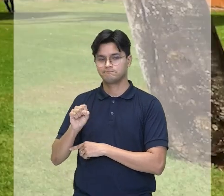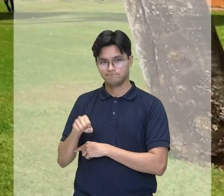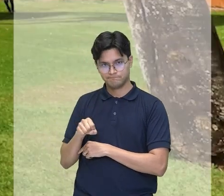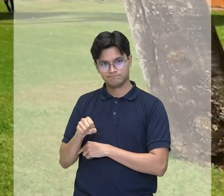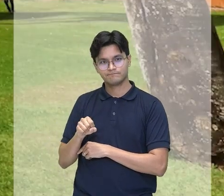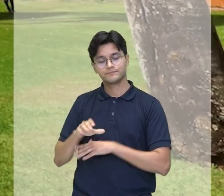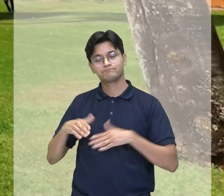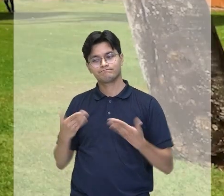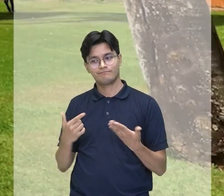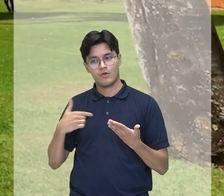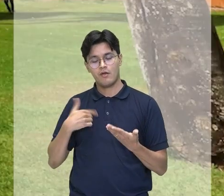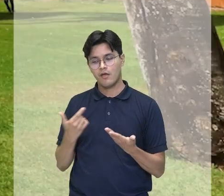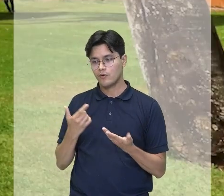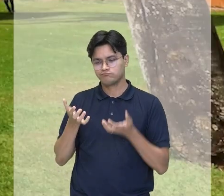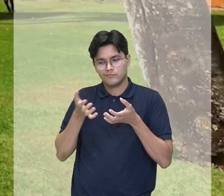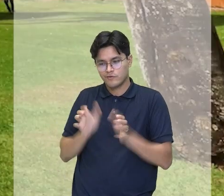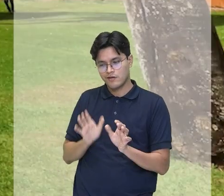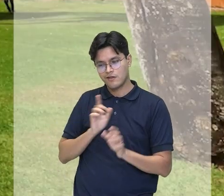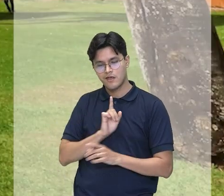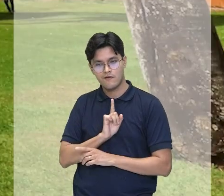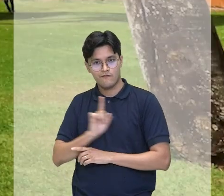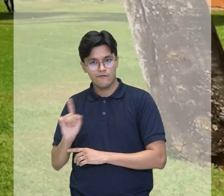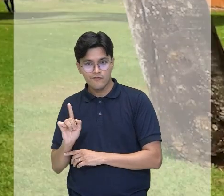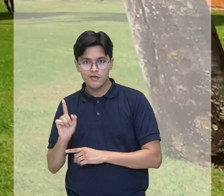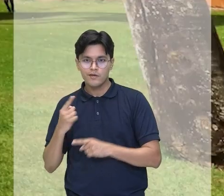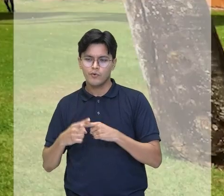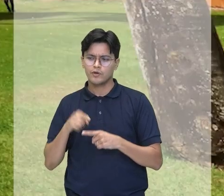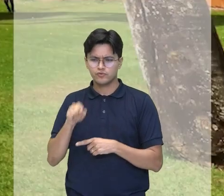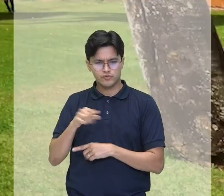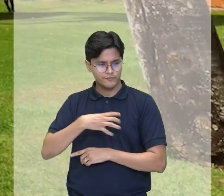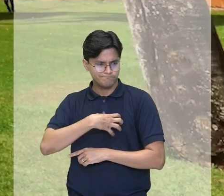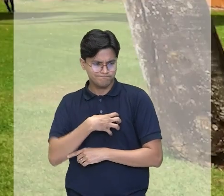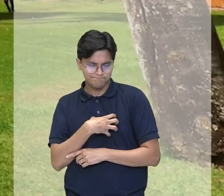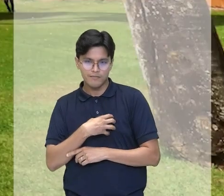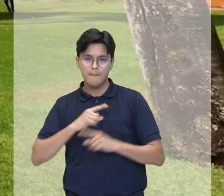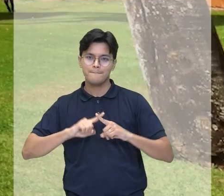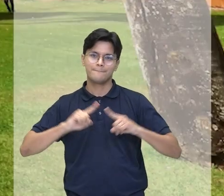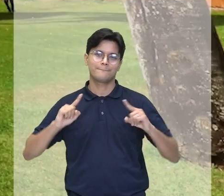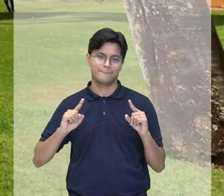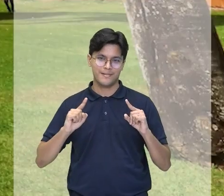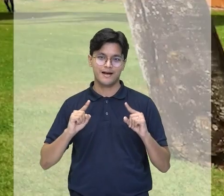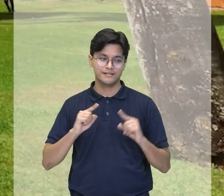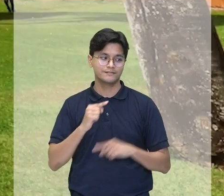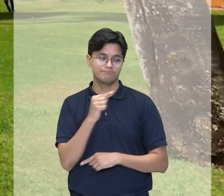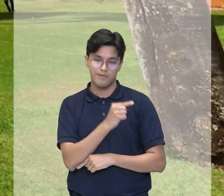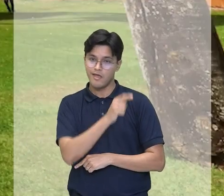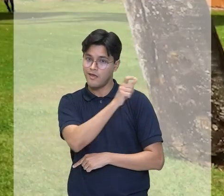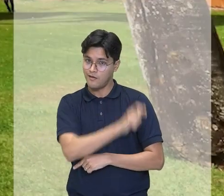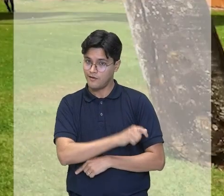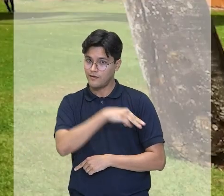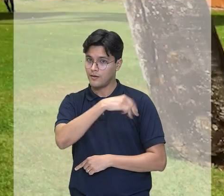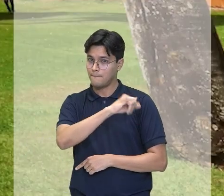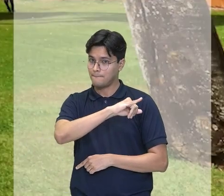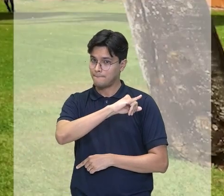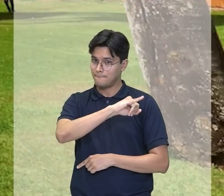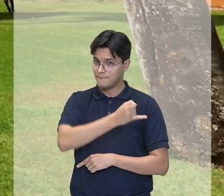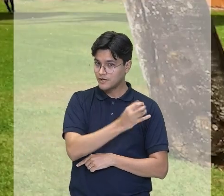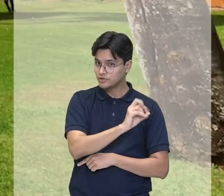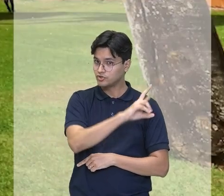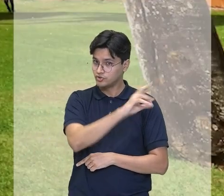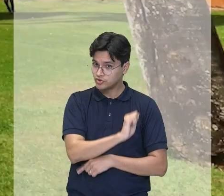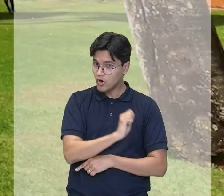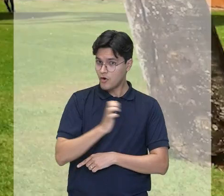Eu não queria vir, com medo de que o senhor se zangasse. Mas o Major é rico